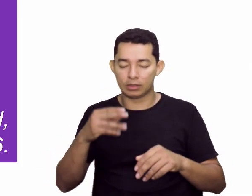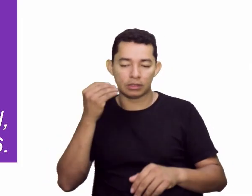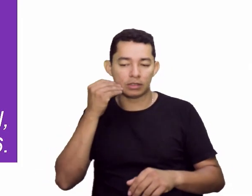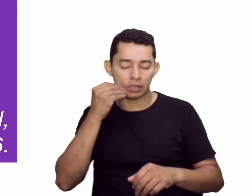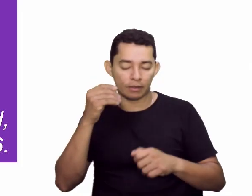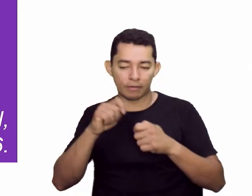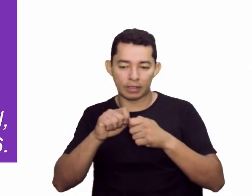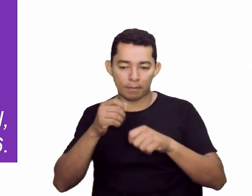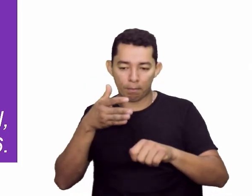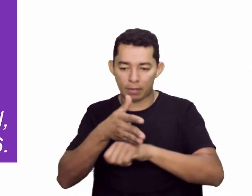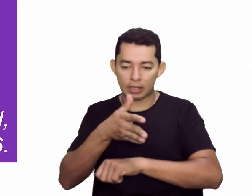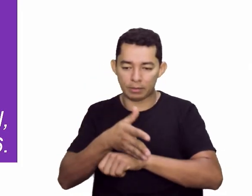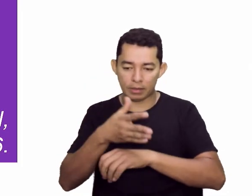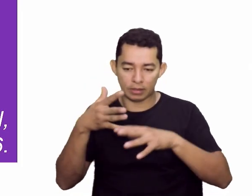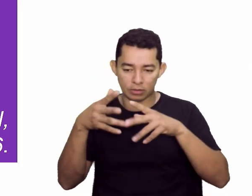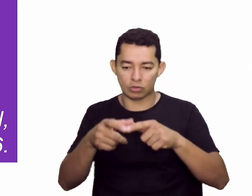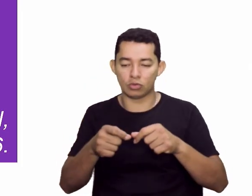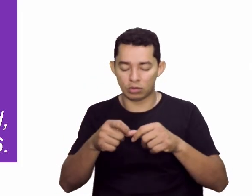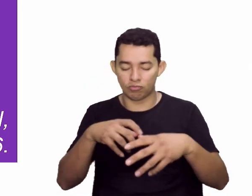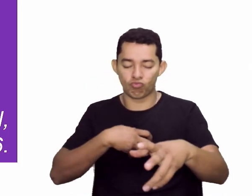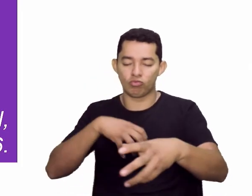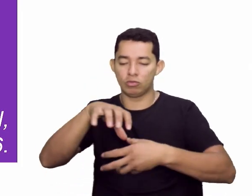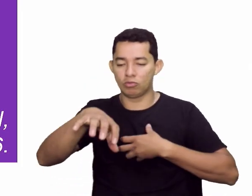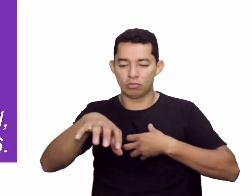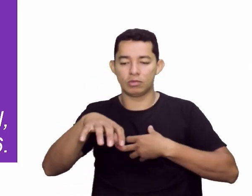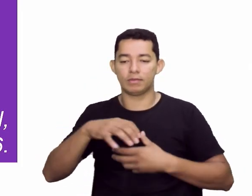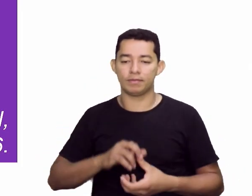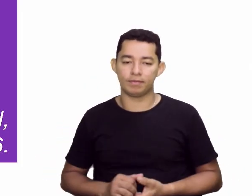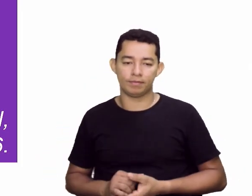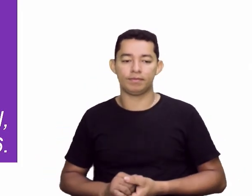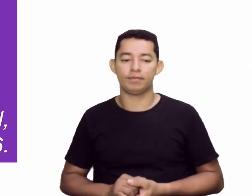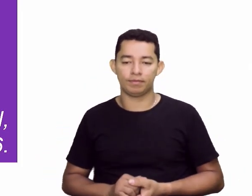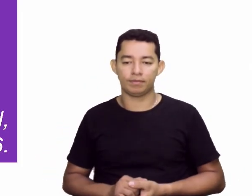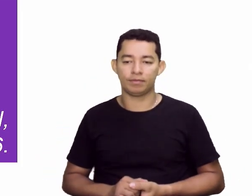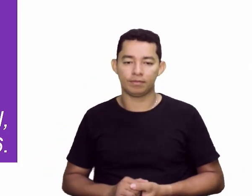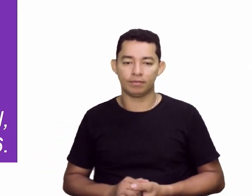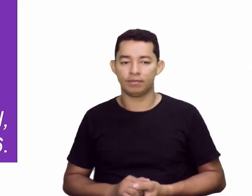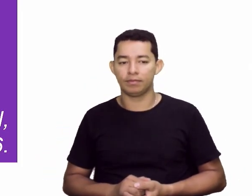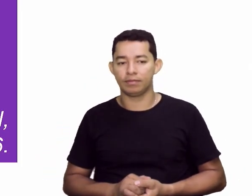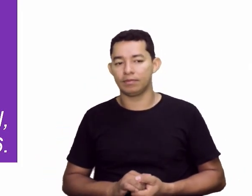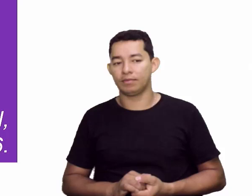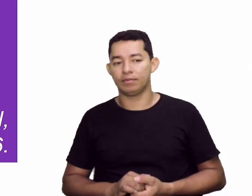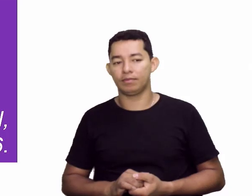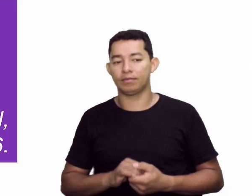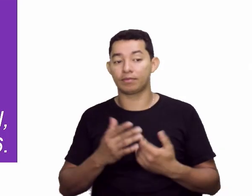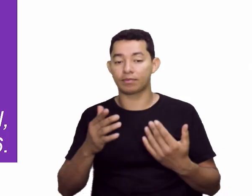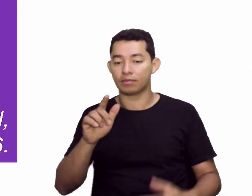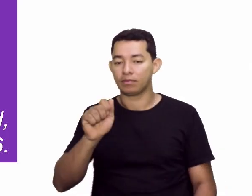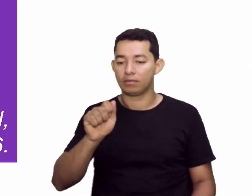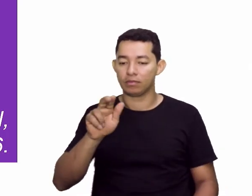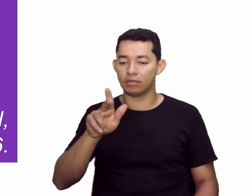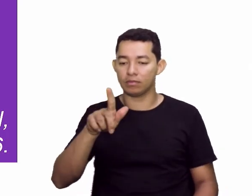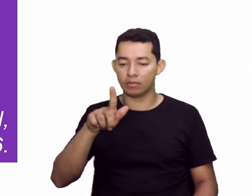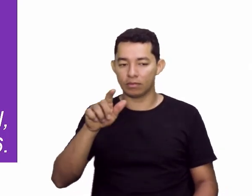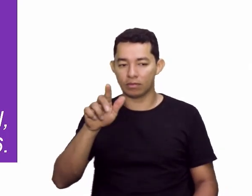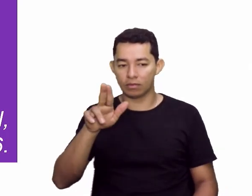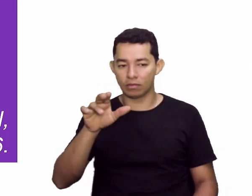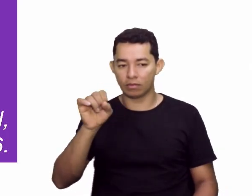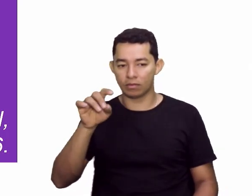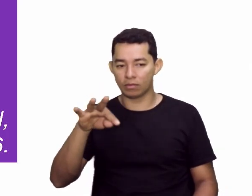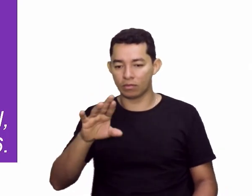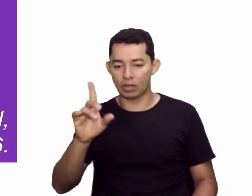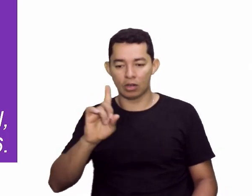como prática de cidadania e diálogo. Segundo Augusto Boal, ser cidadão não é viver